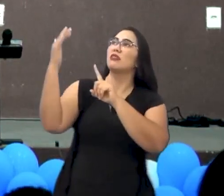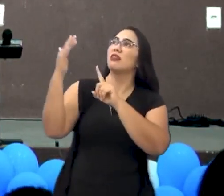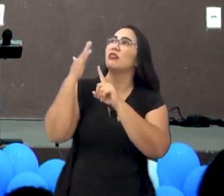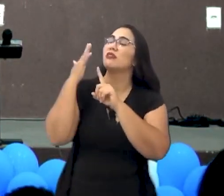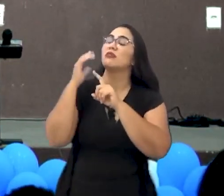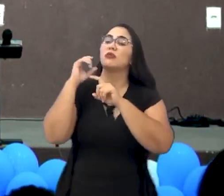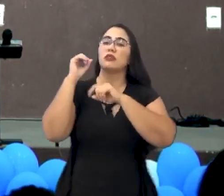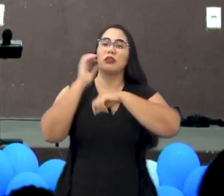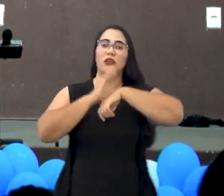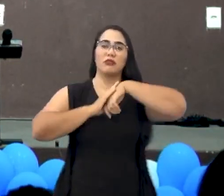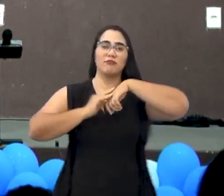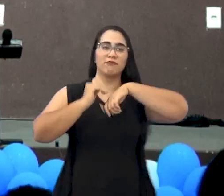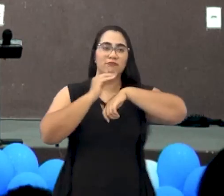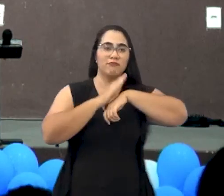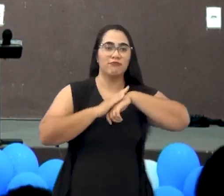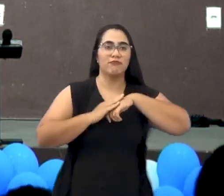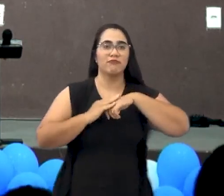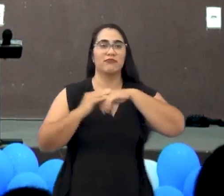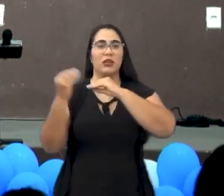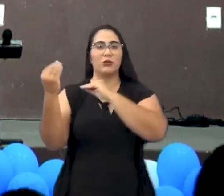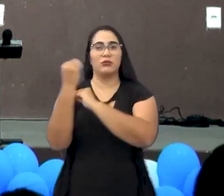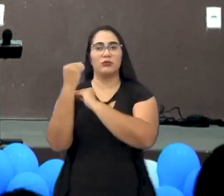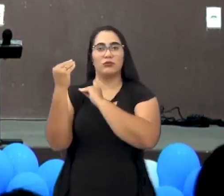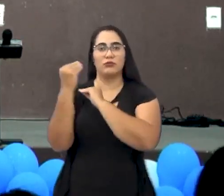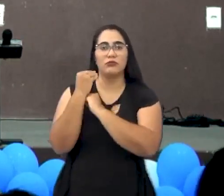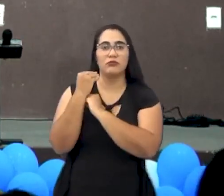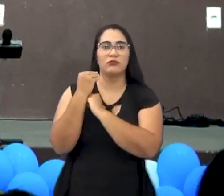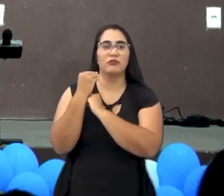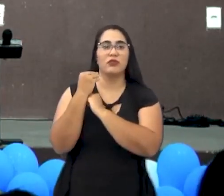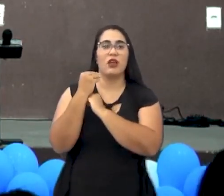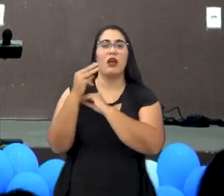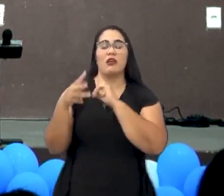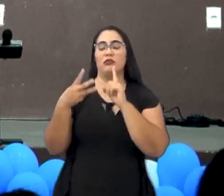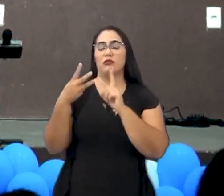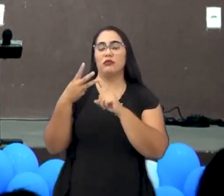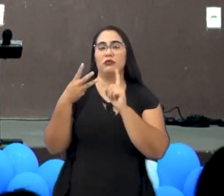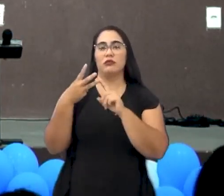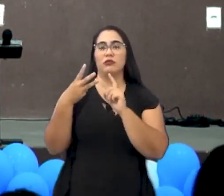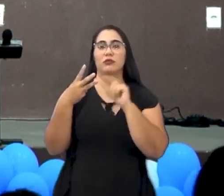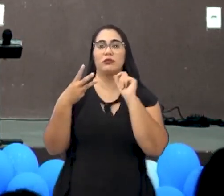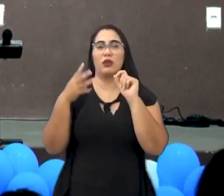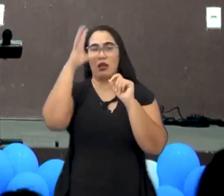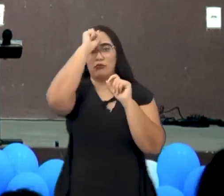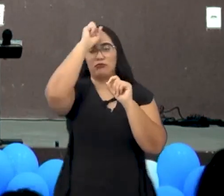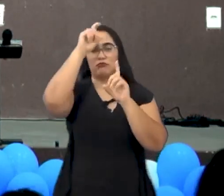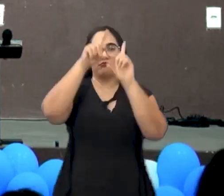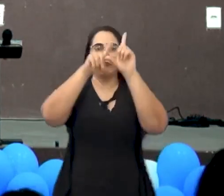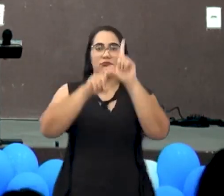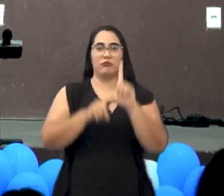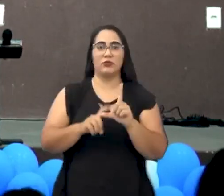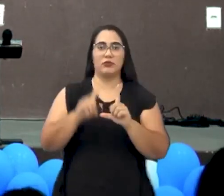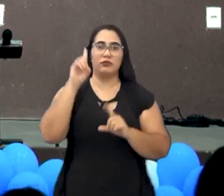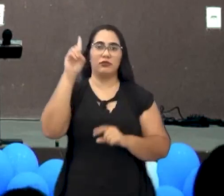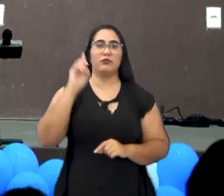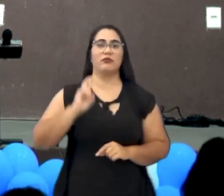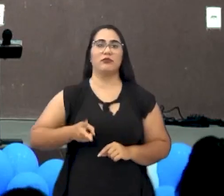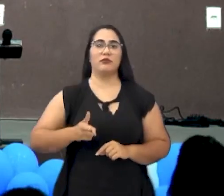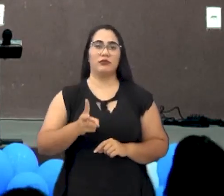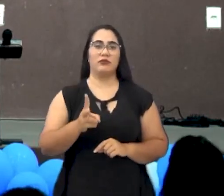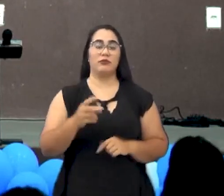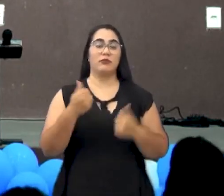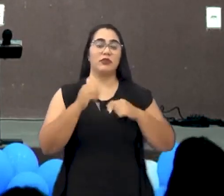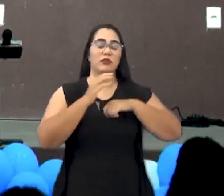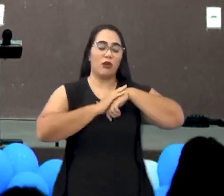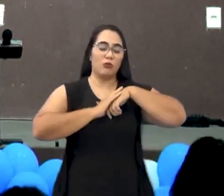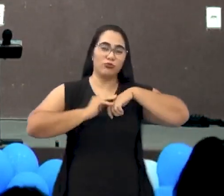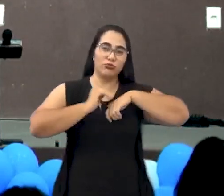pelo perdão. E vá para o terceiro passo. Aprenda a depender de Deus a partir daí. Torne-se